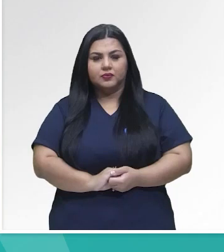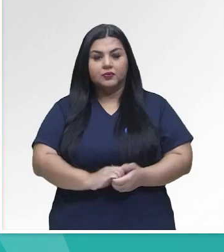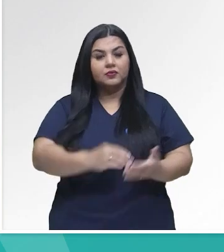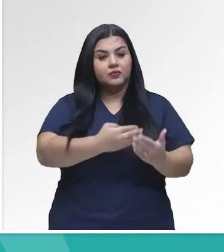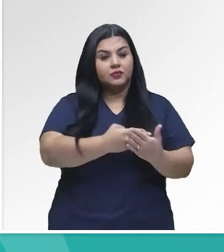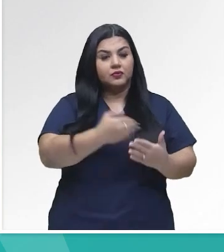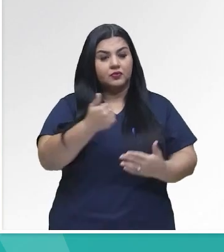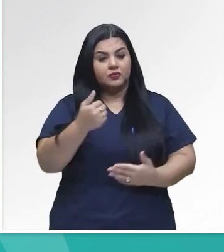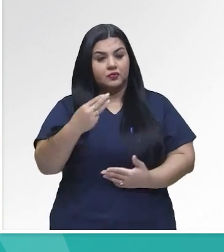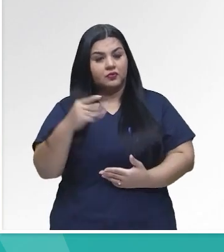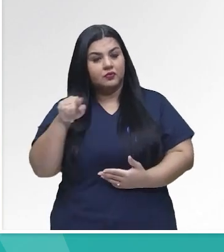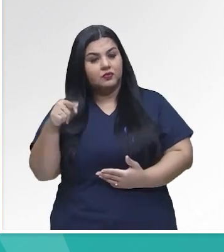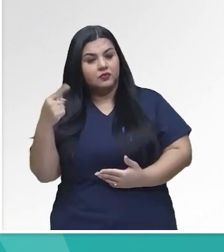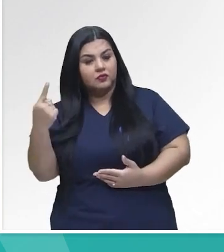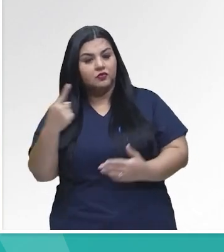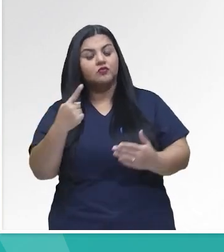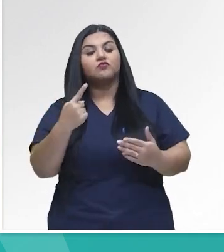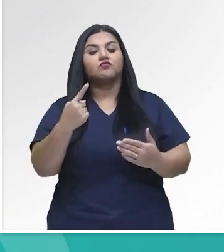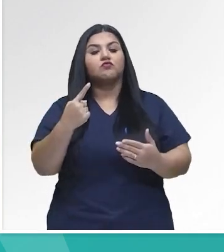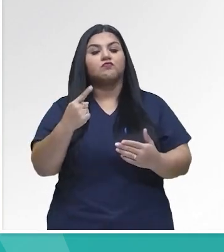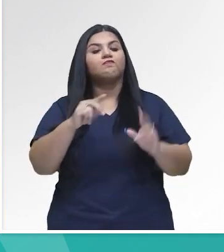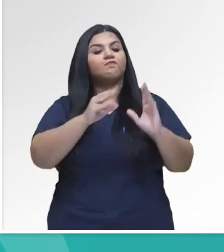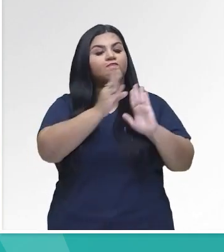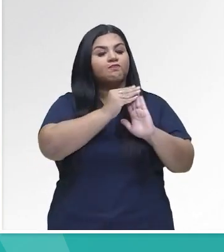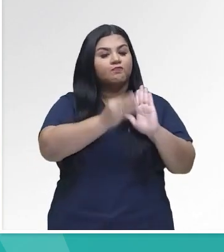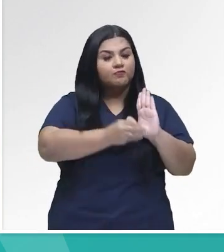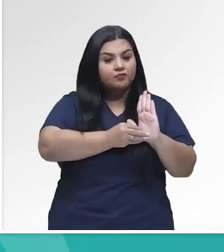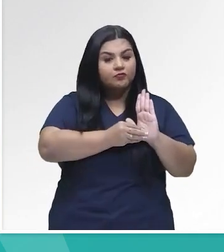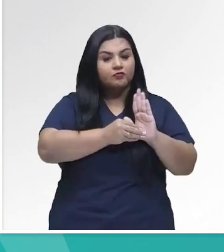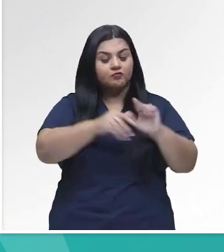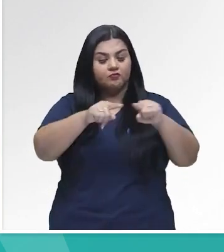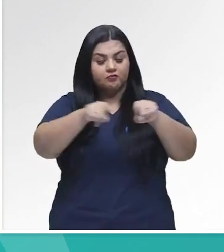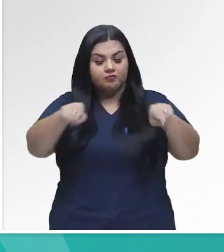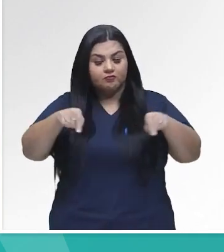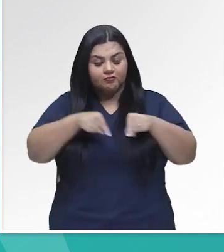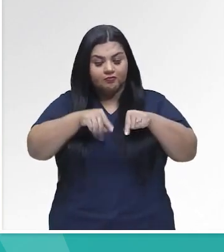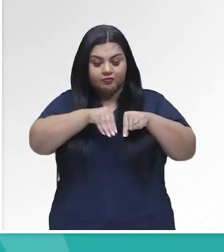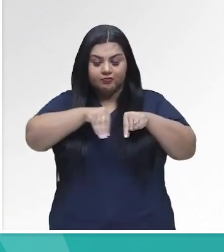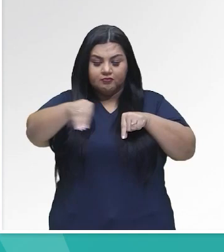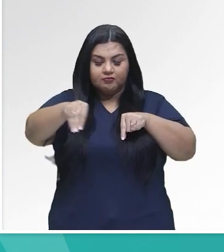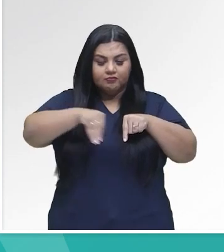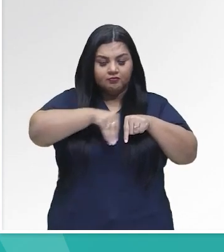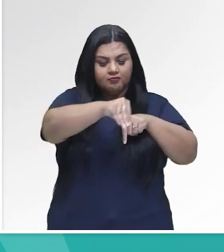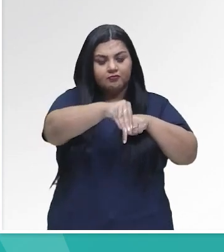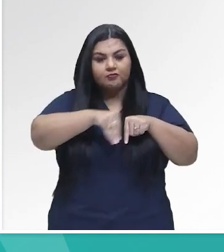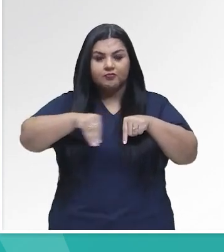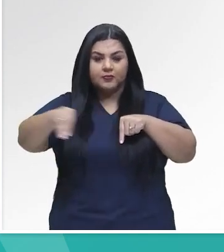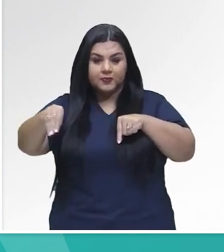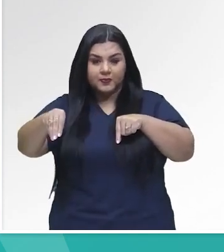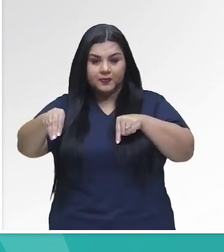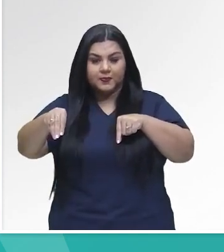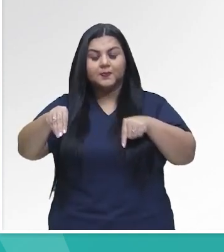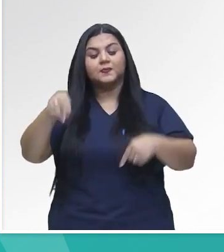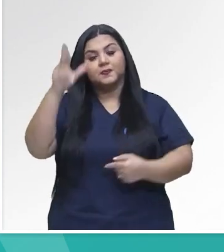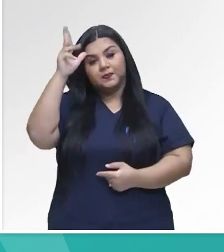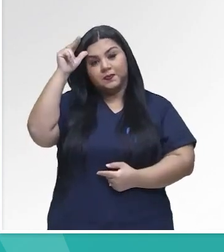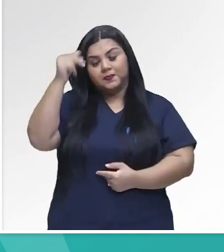Aula 13.1. Conteúdo. Jogos de tabuleiro. Xadrez 2.